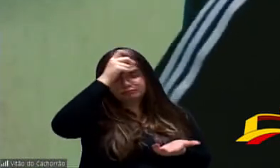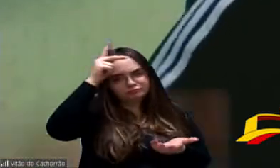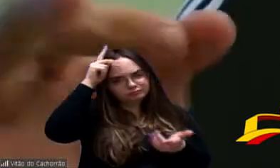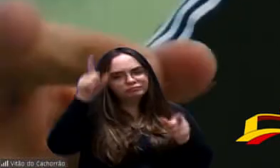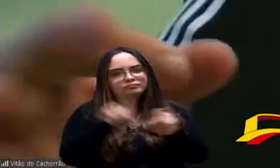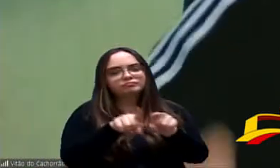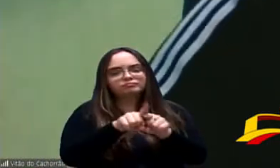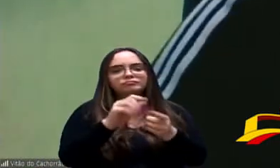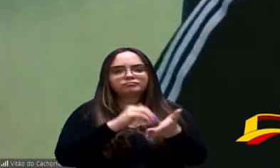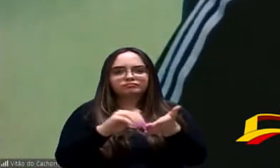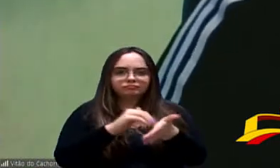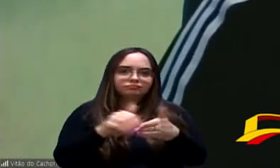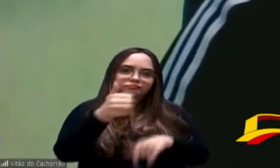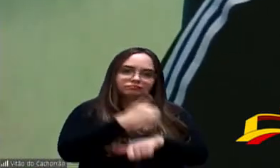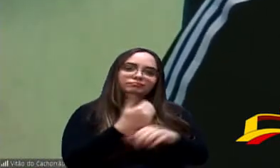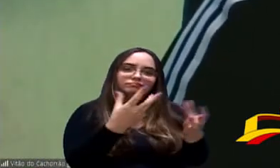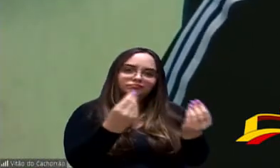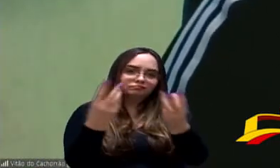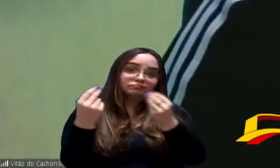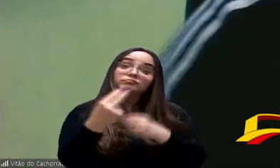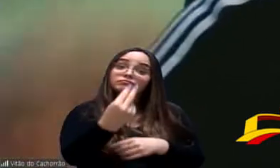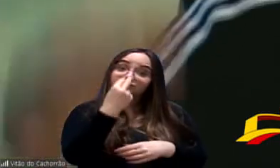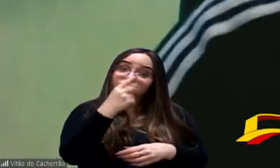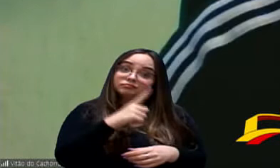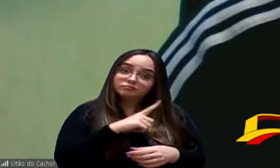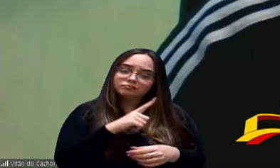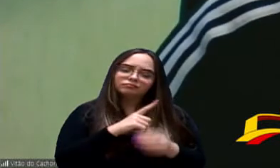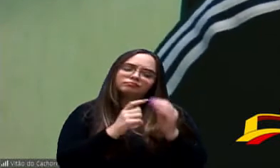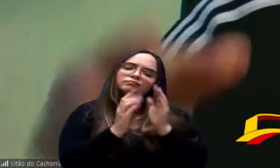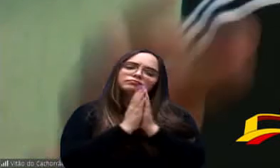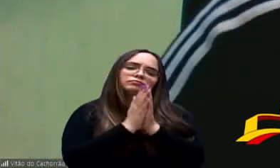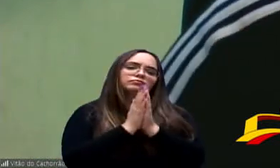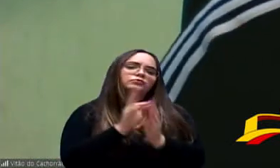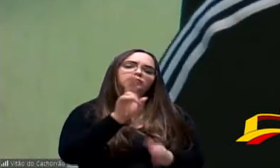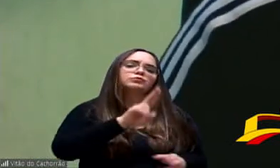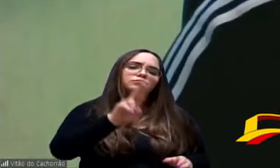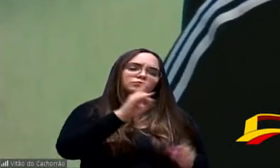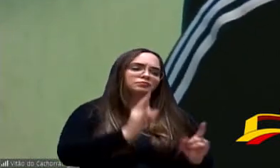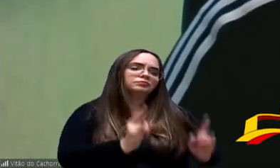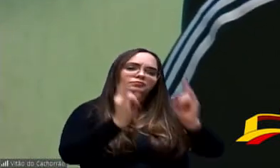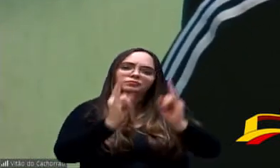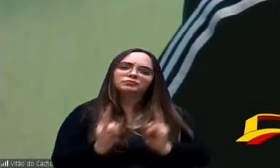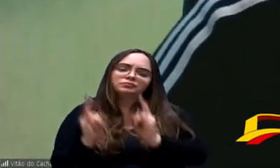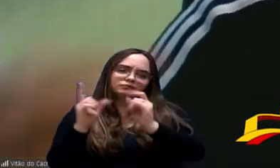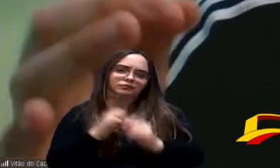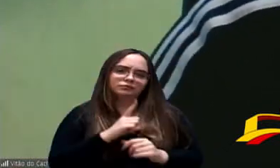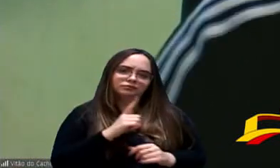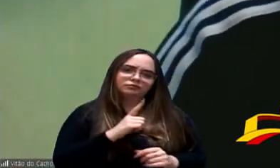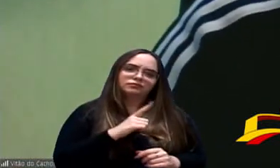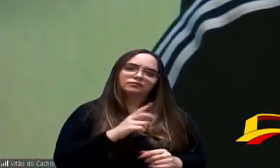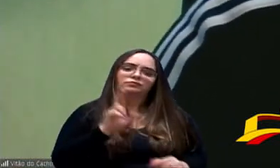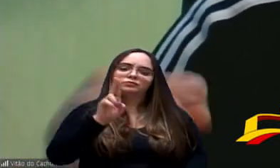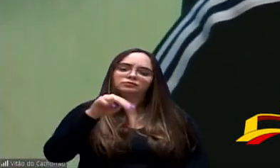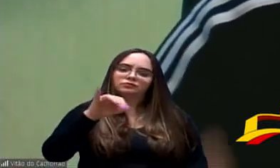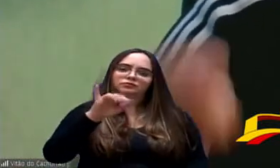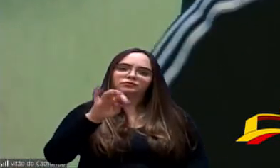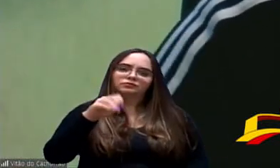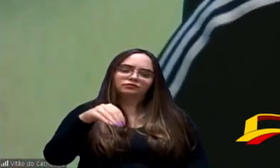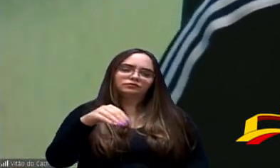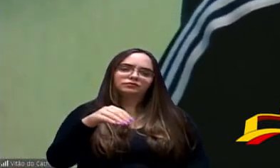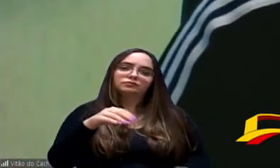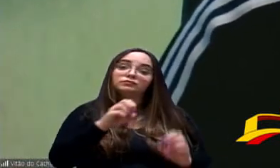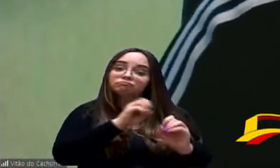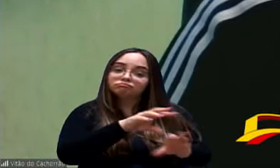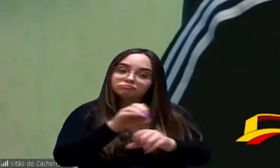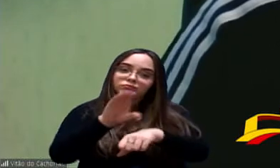secretário assistindo a sessão, use esses prédios da Unitem para dar cursos